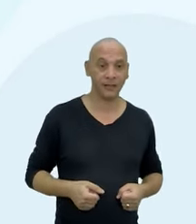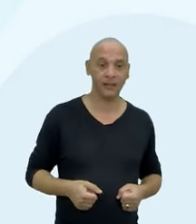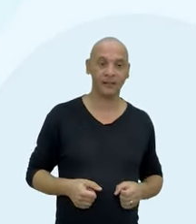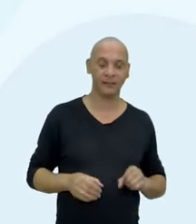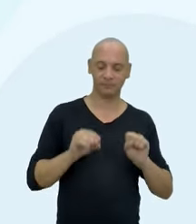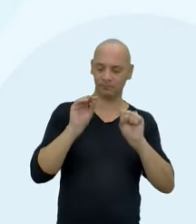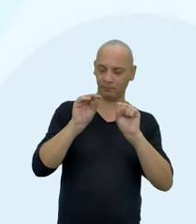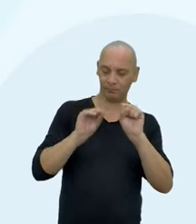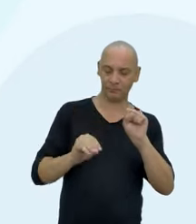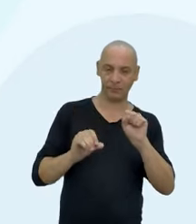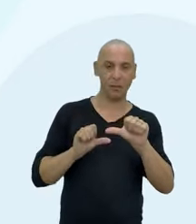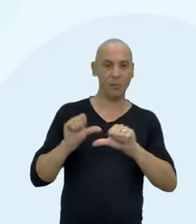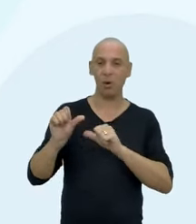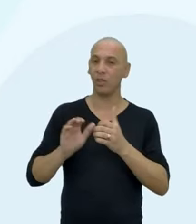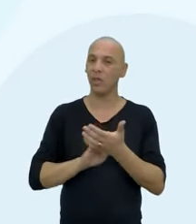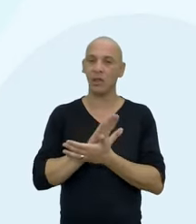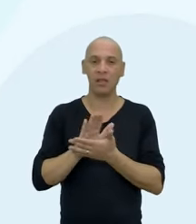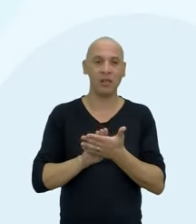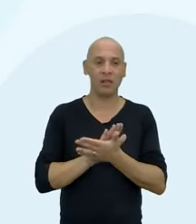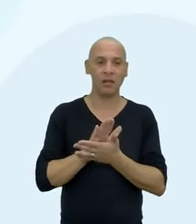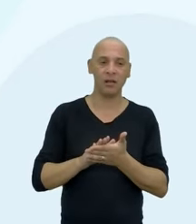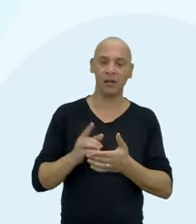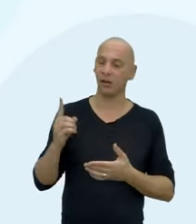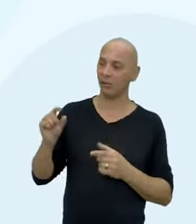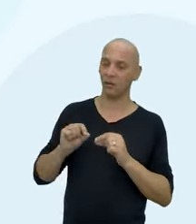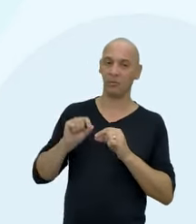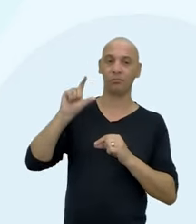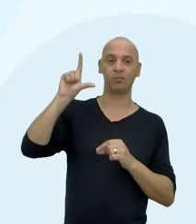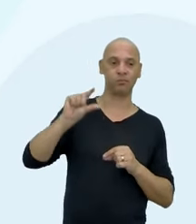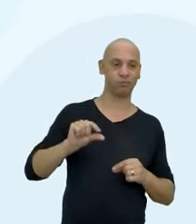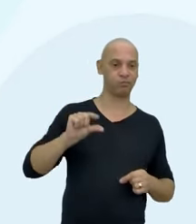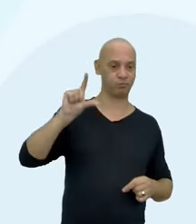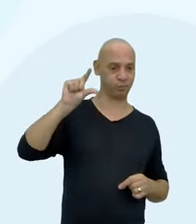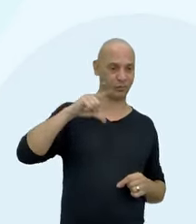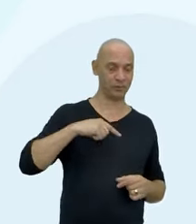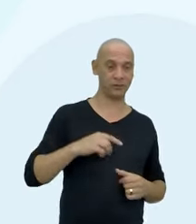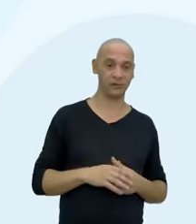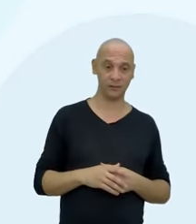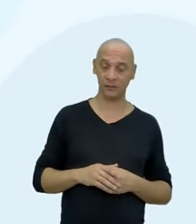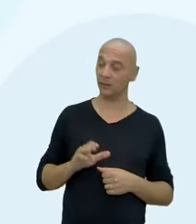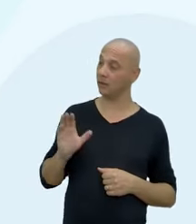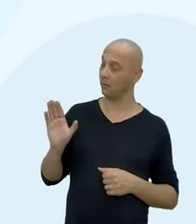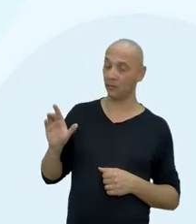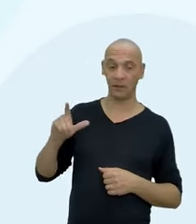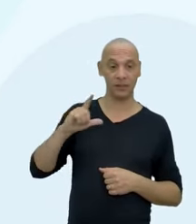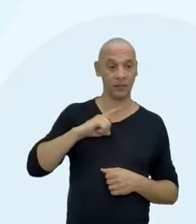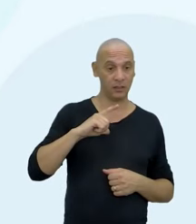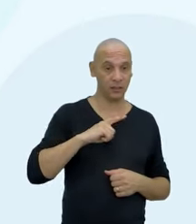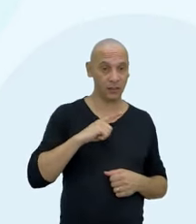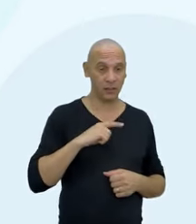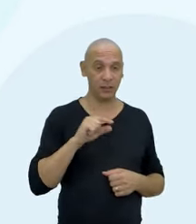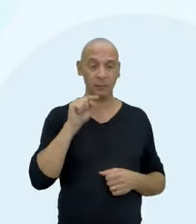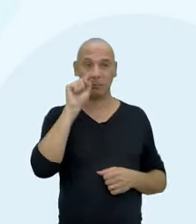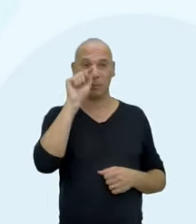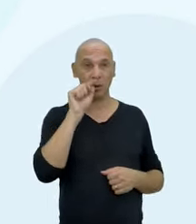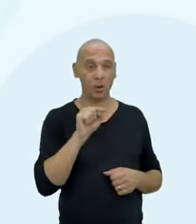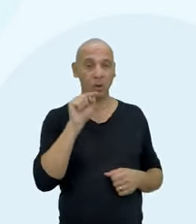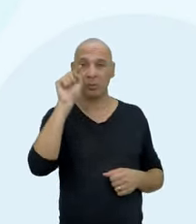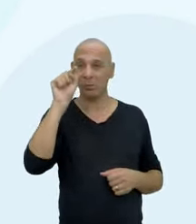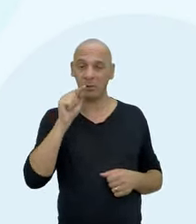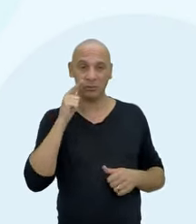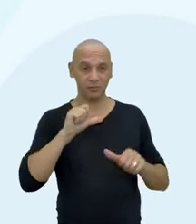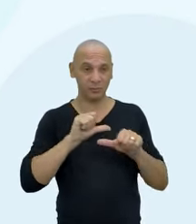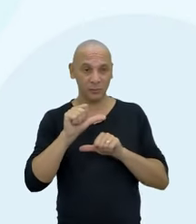constante é aquela que não morre onde eu tenho elástico eu posso aumentar Posso reduzir as figuras Mas onde eu tenho pontos eu não